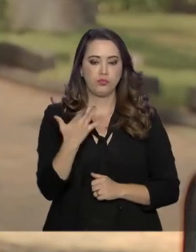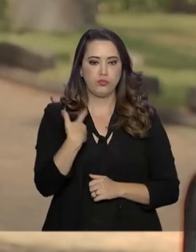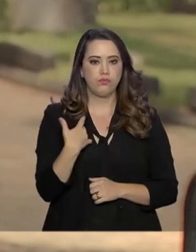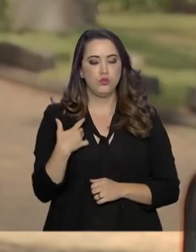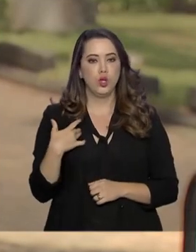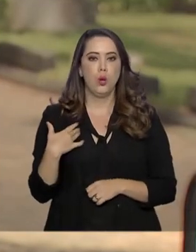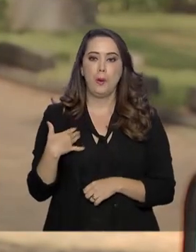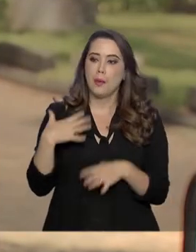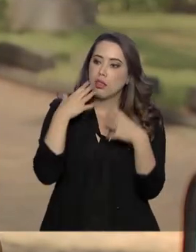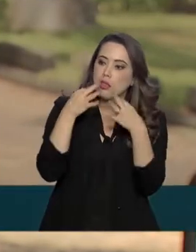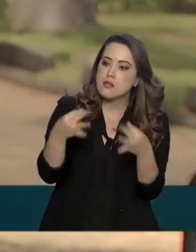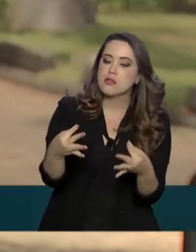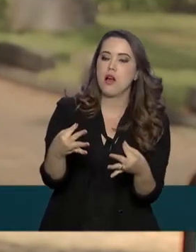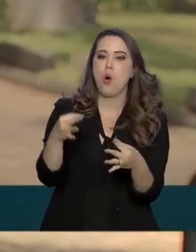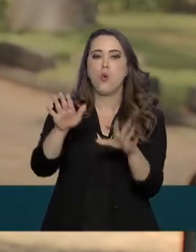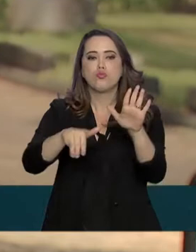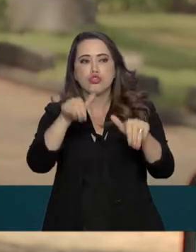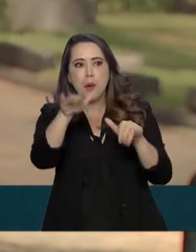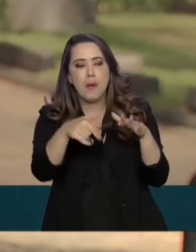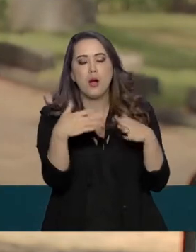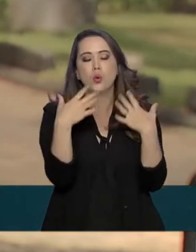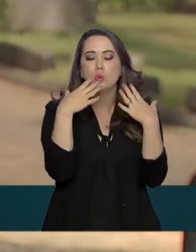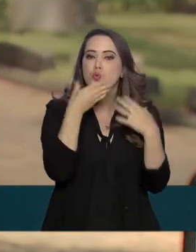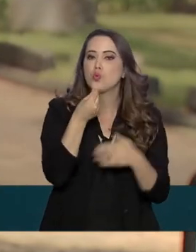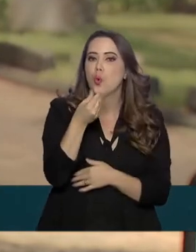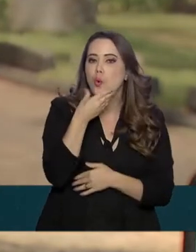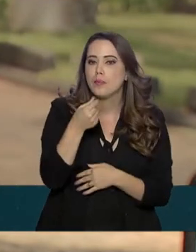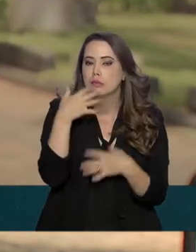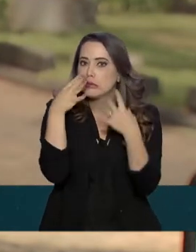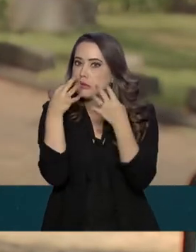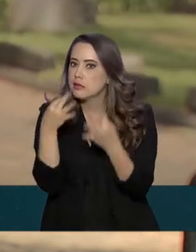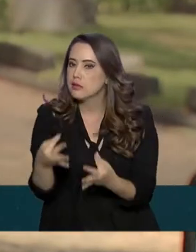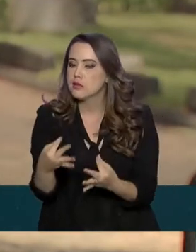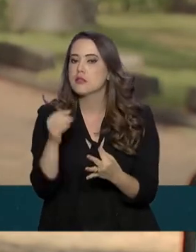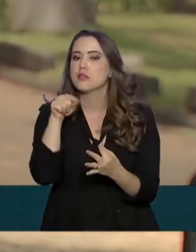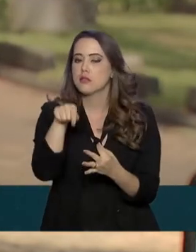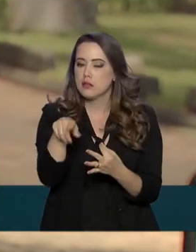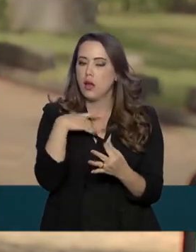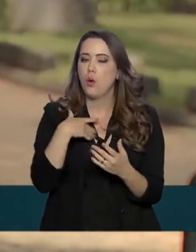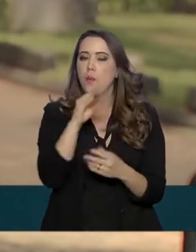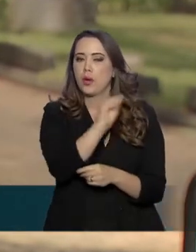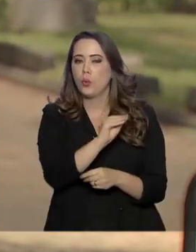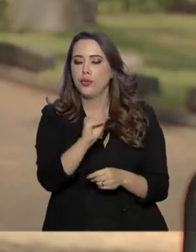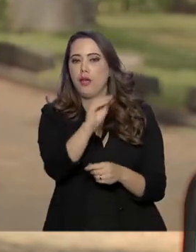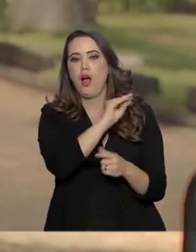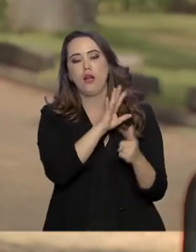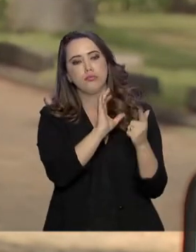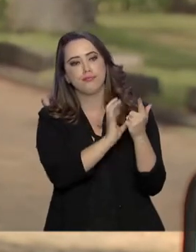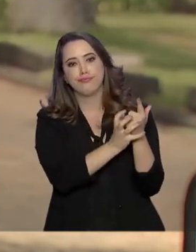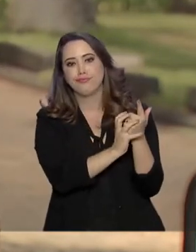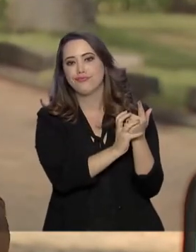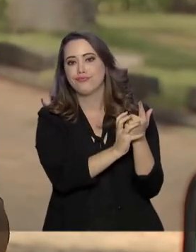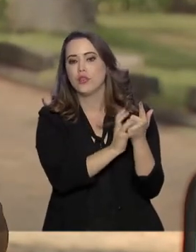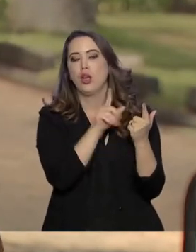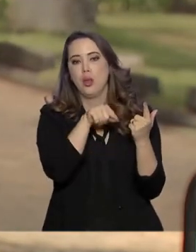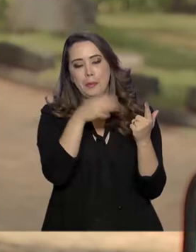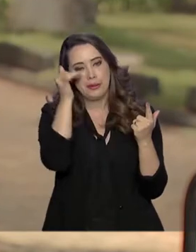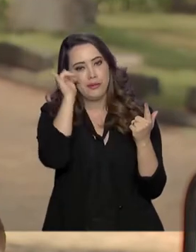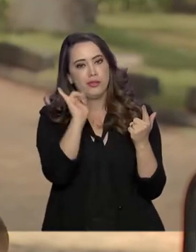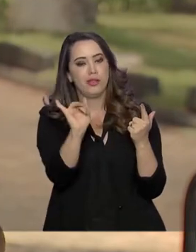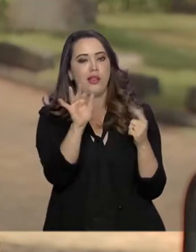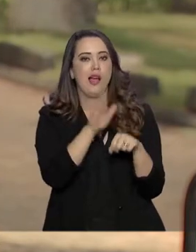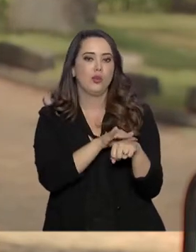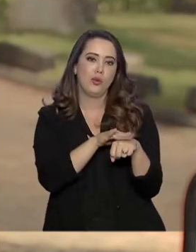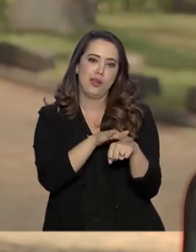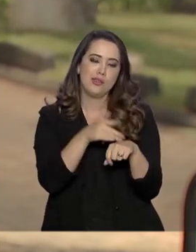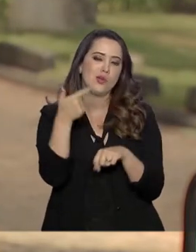homens sobre a importância de fazer o exame da próstata após os 50 anos, para prevenir a doença ou até mesmo